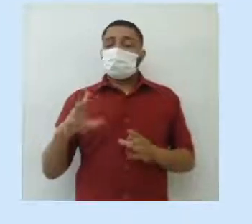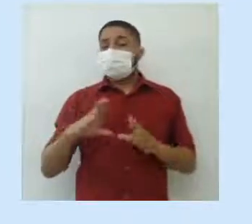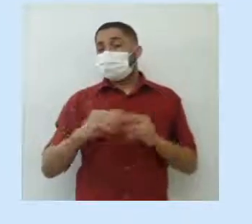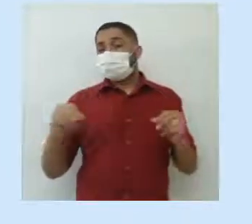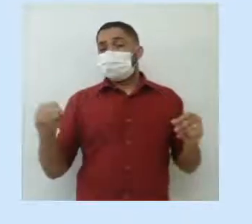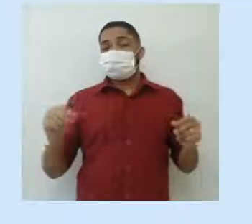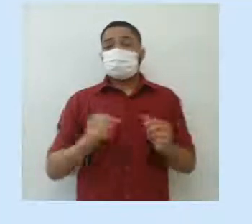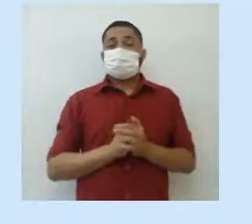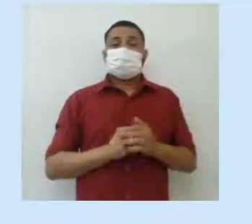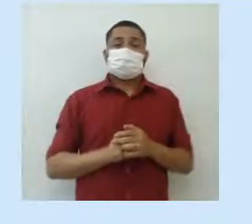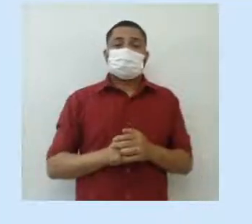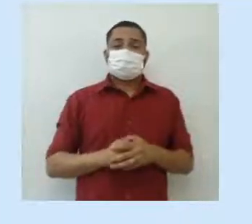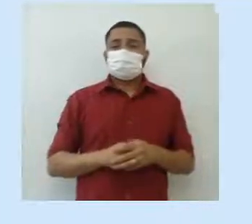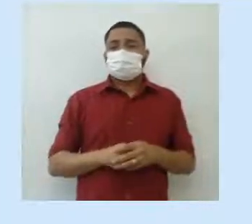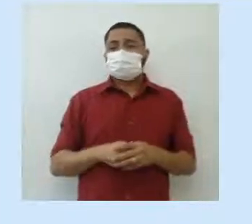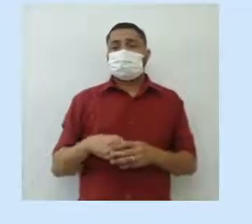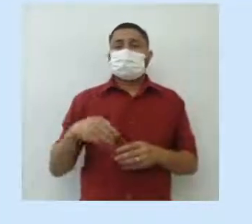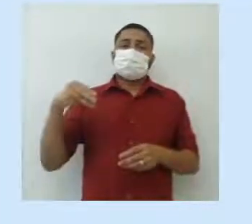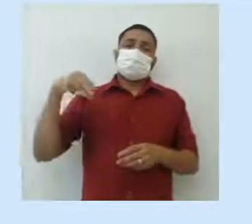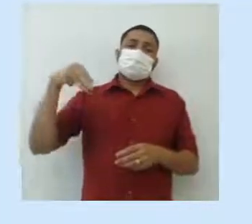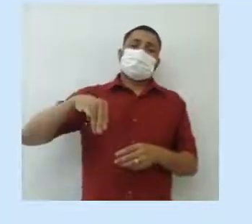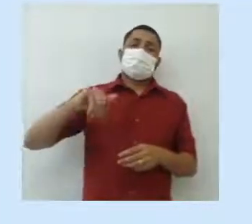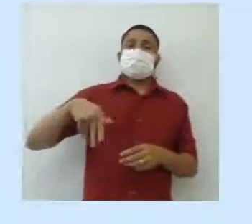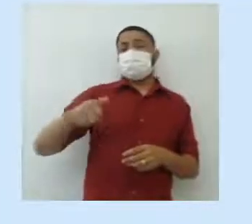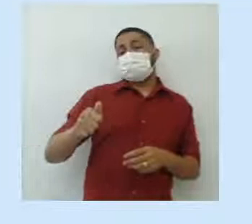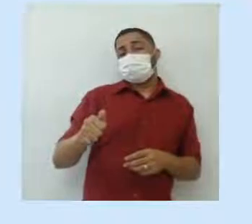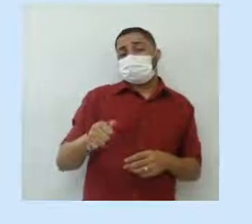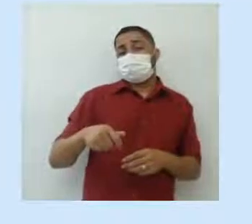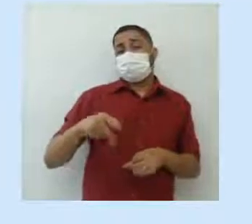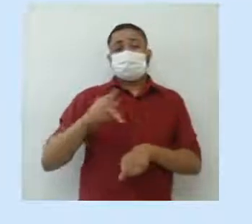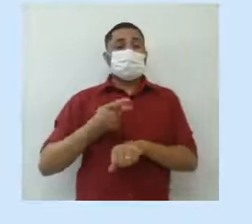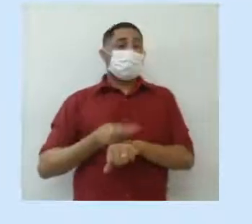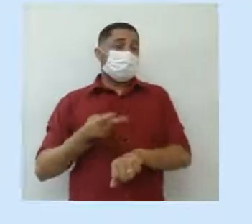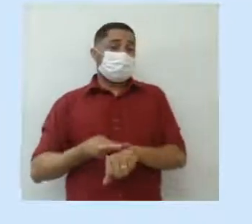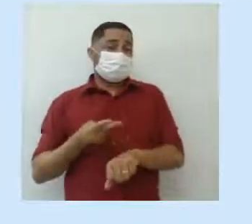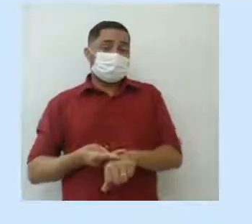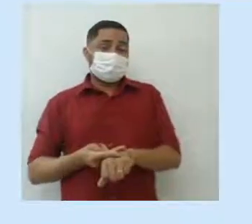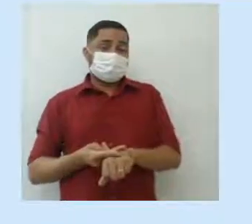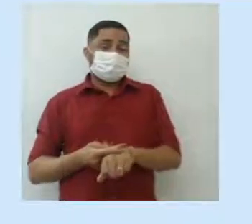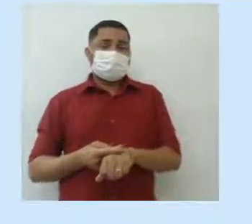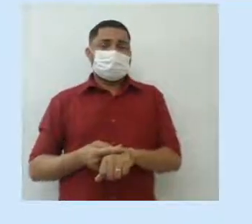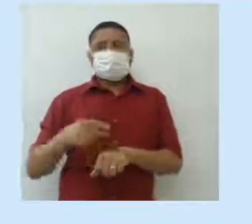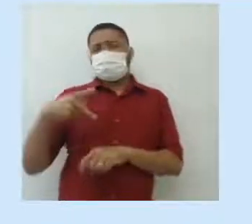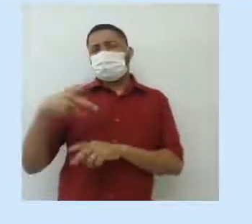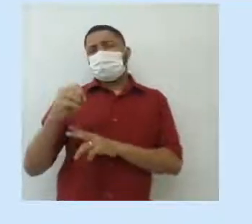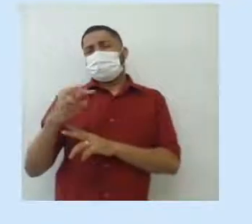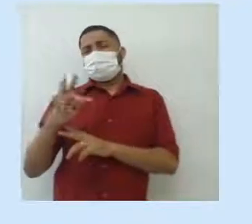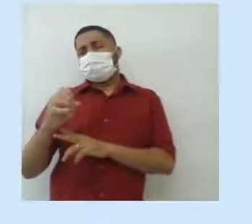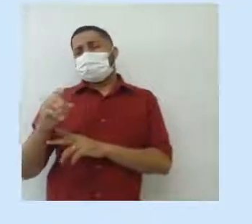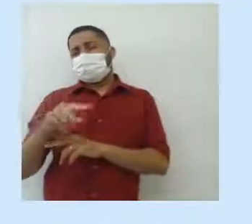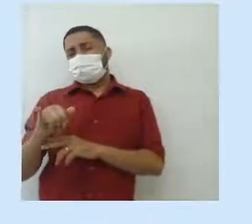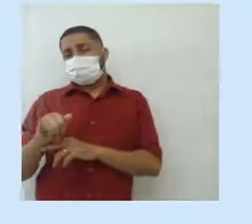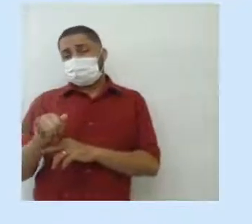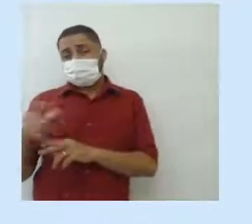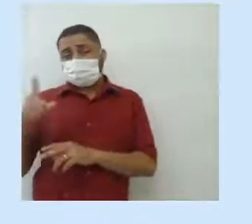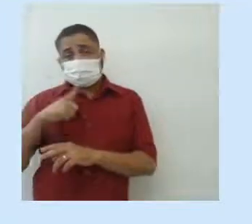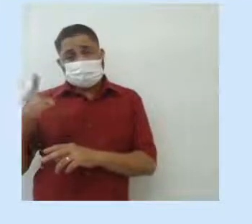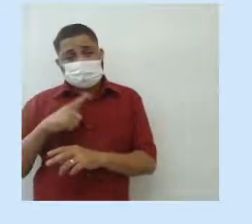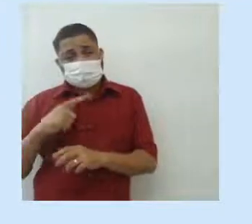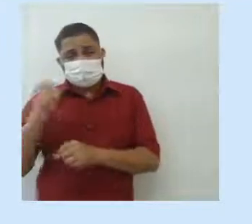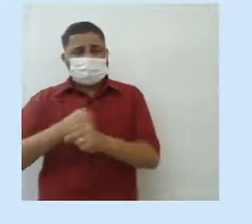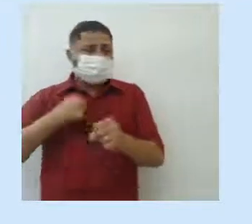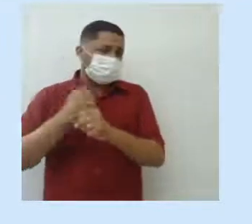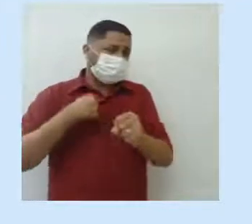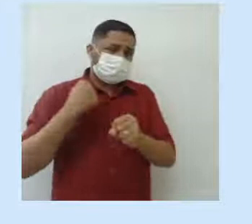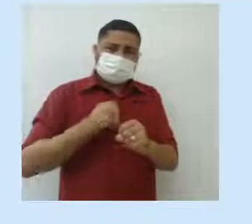exterminados nas minas de prata de Potosí, né, por exemplo, ocorreu um verdadeiro